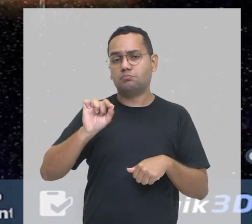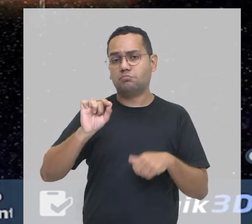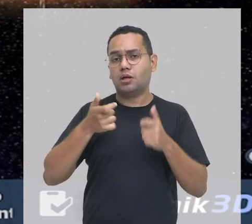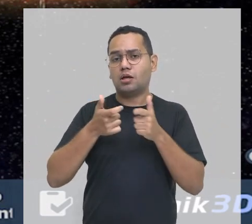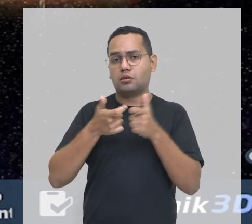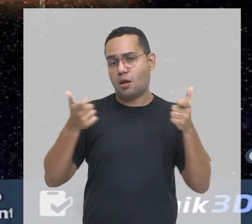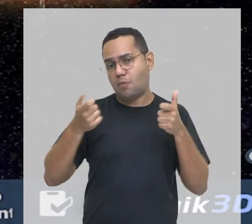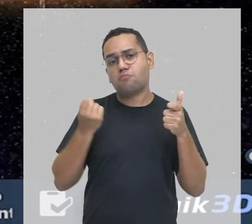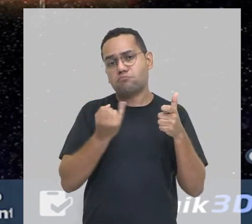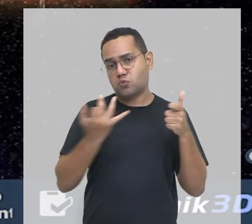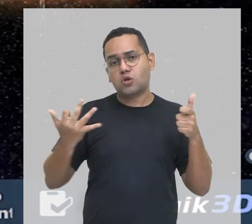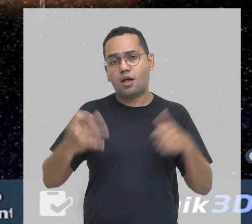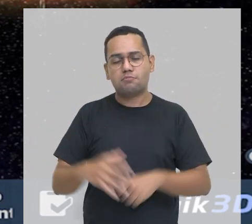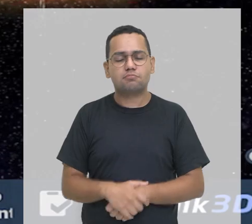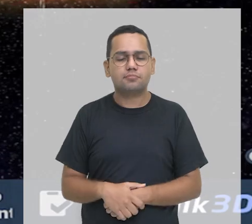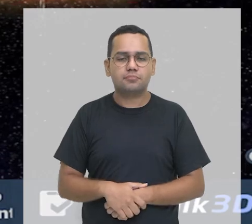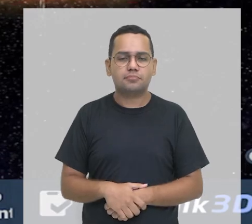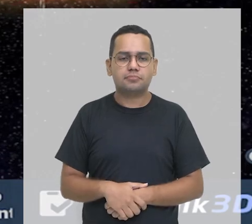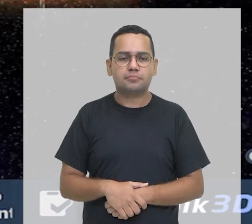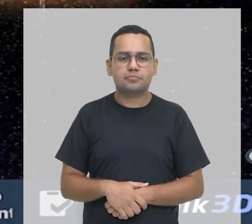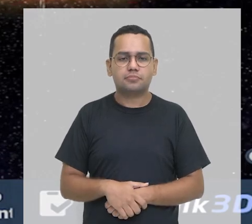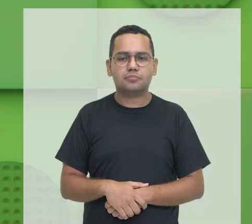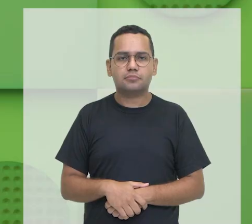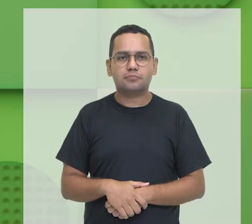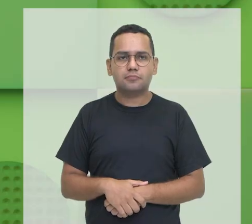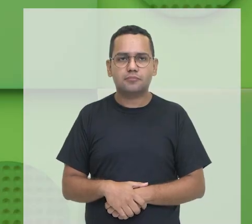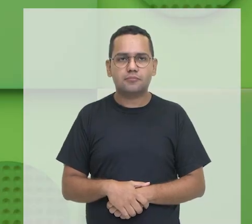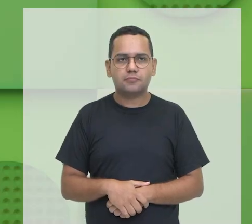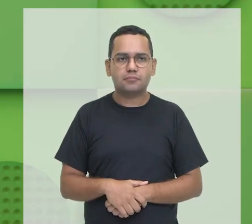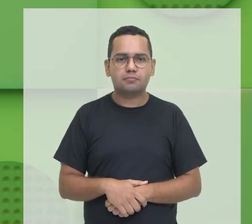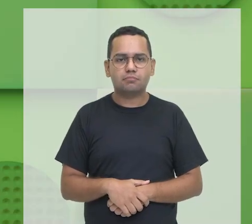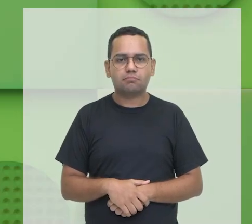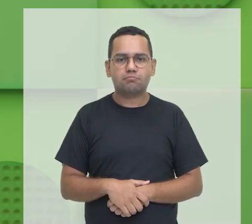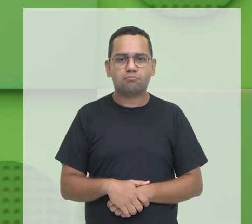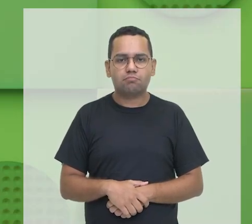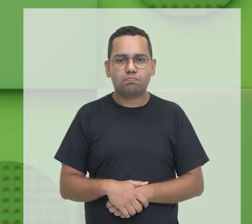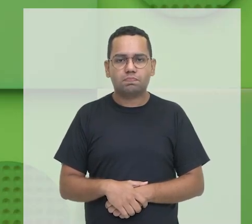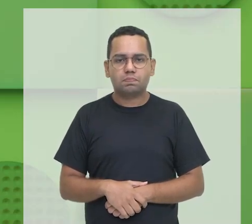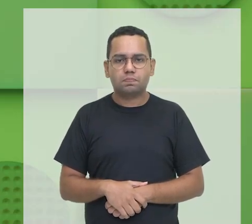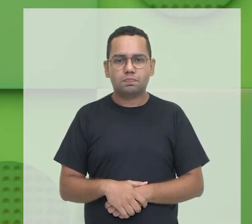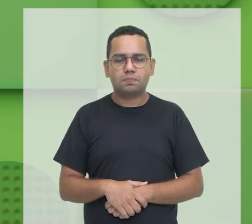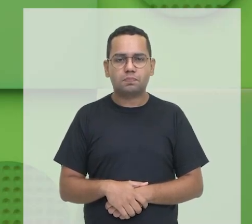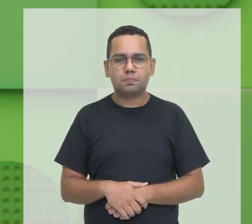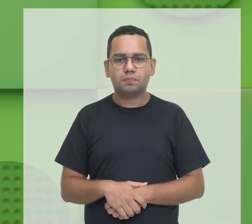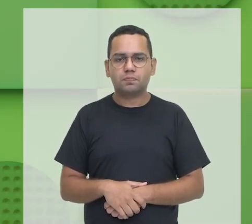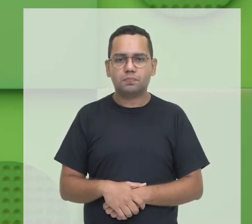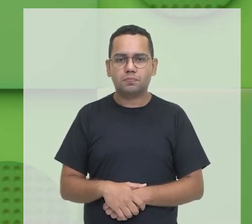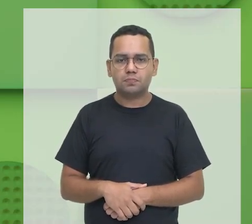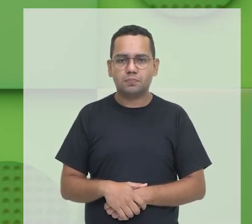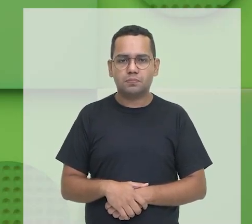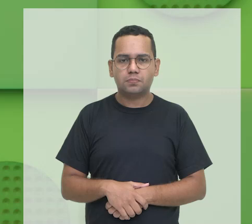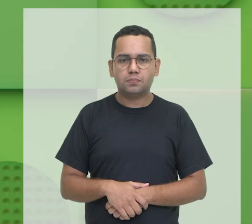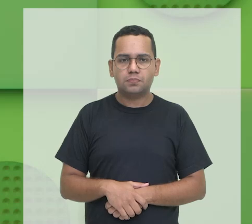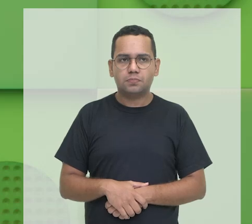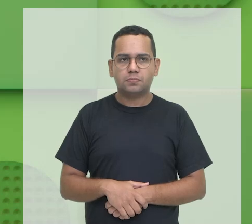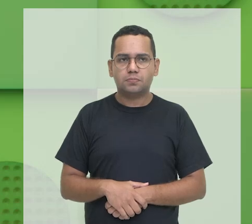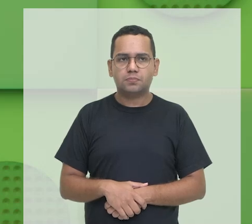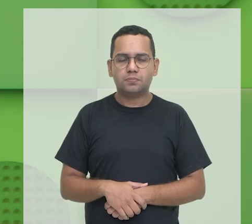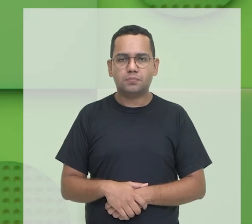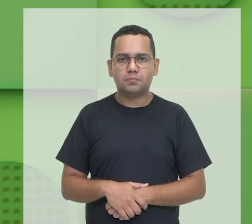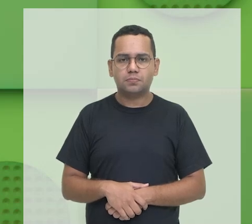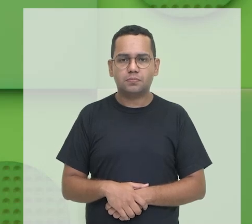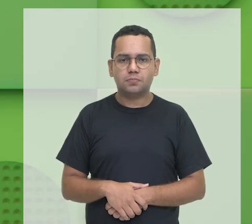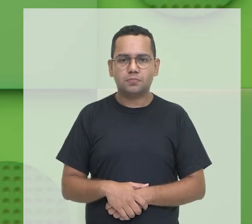certo? Então as estrelas variam também com relação a isso. Bom, vamos prosseguir então. Gente, se